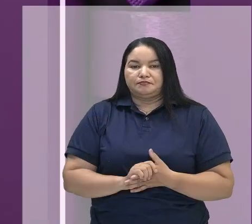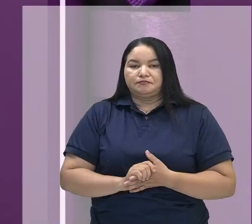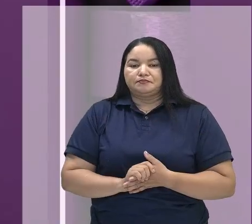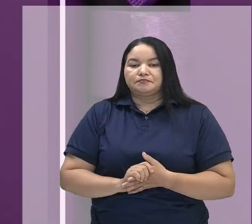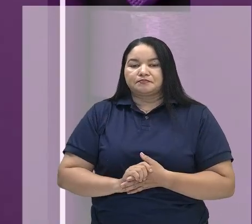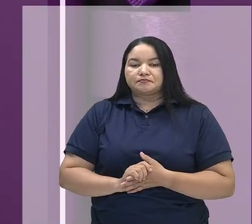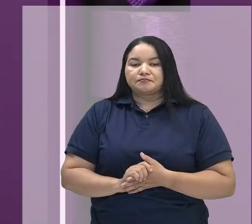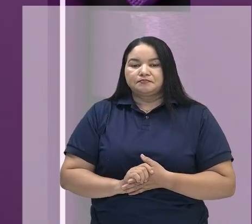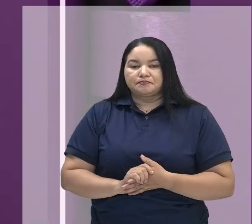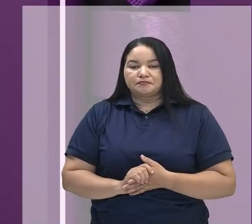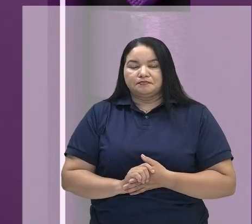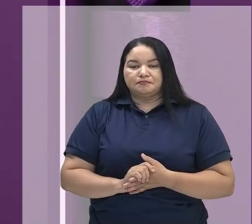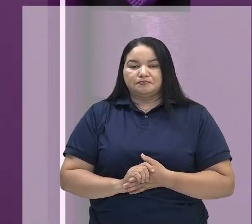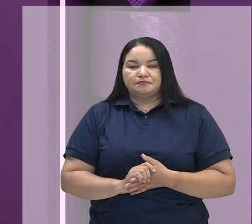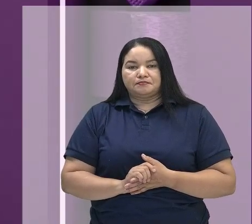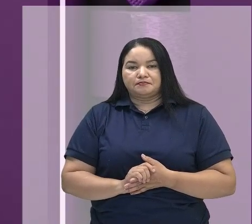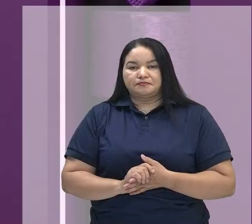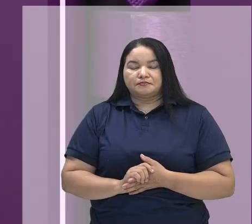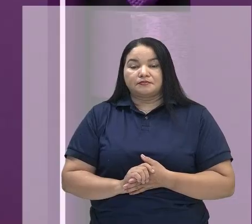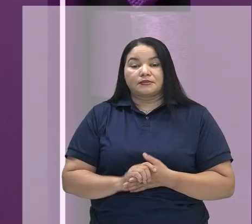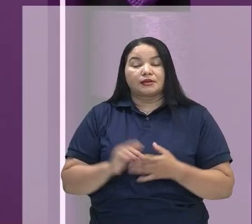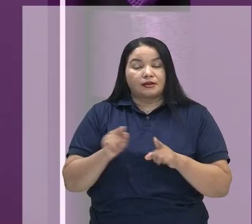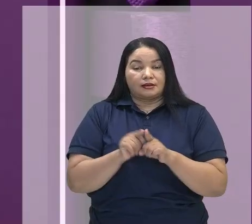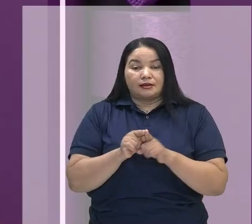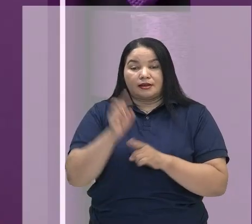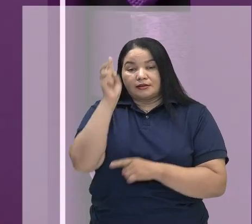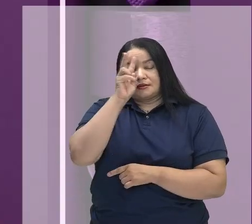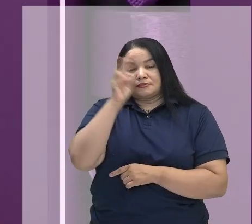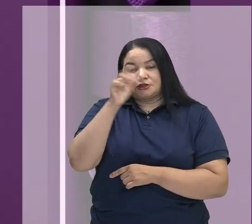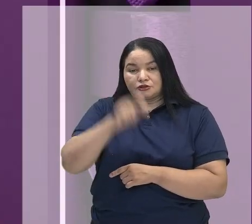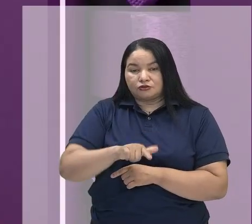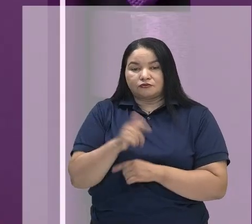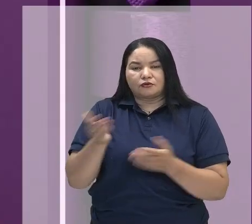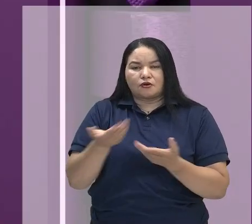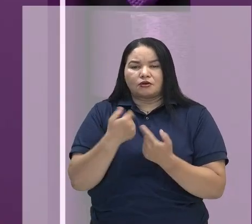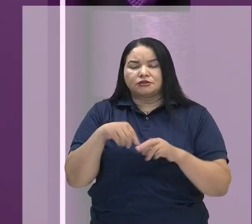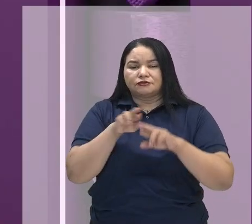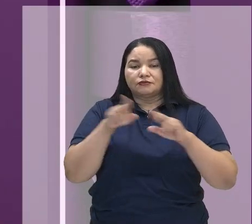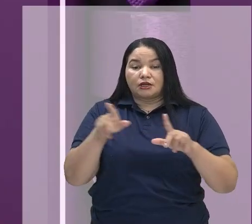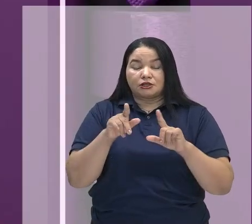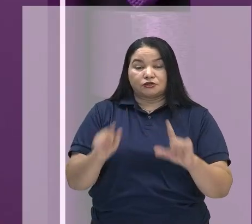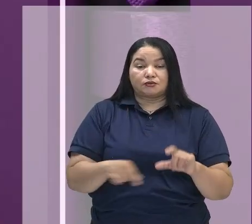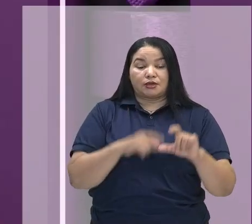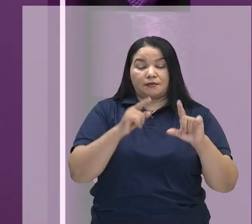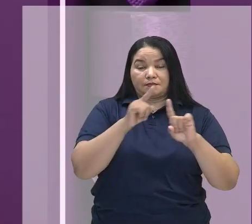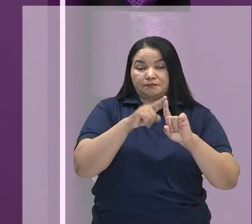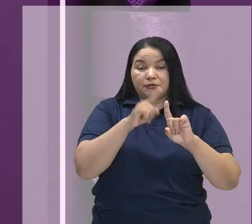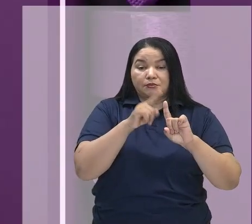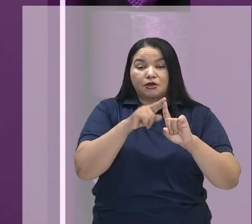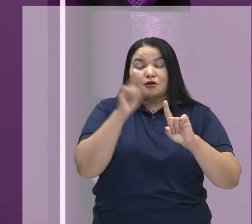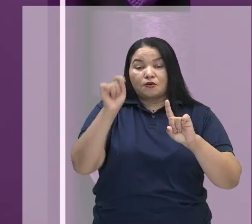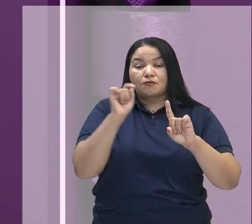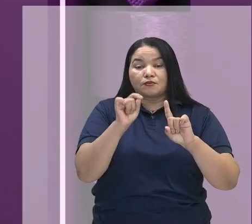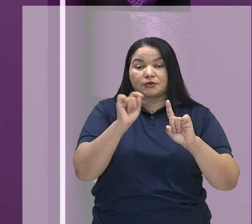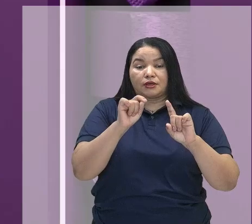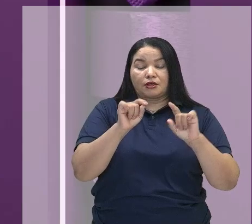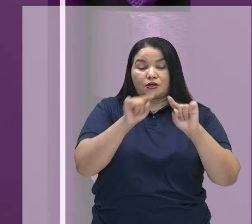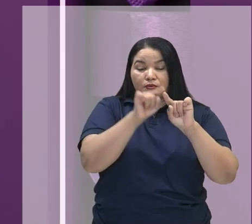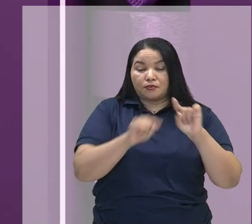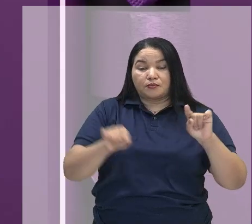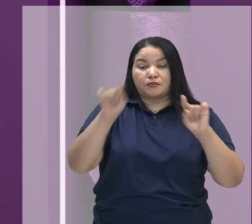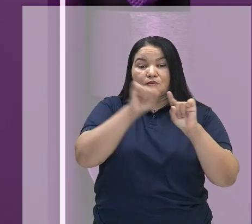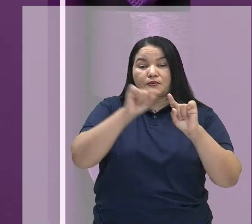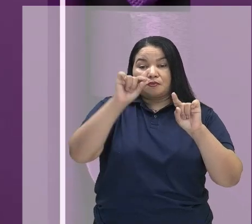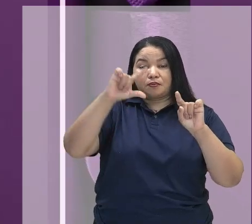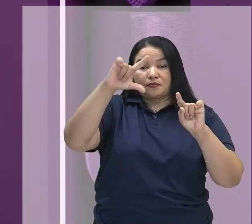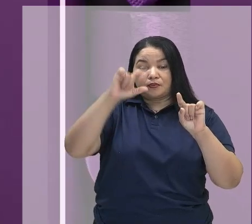certo? Então, vamos lembrar mais uma vez qual é a diferença do gráfico de setores para o gráfico de linhas, tá? Vamos mais